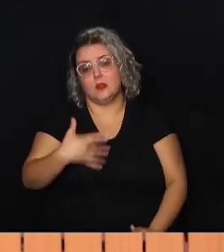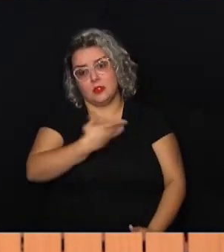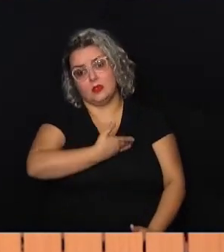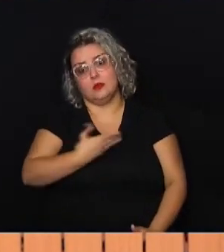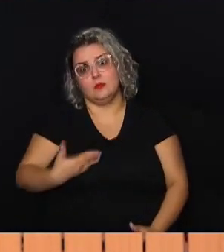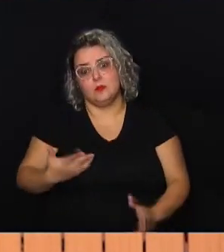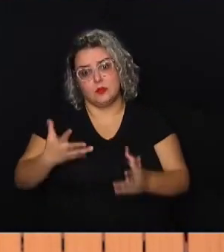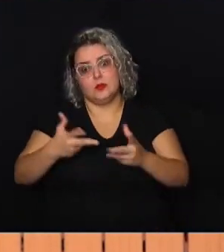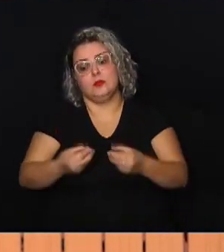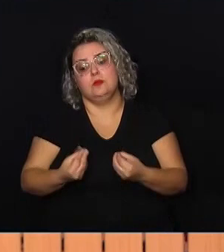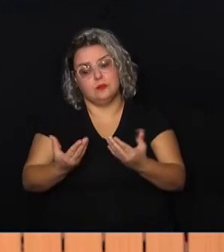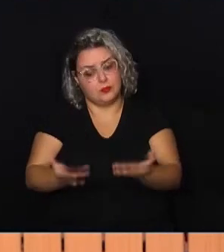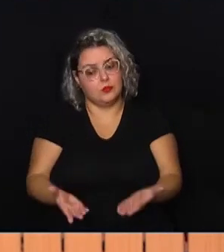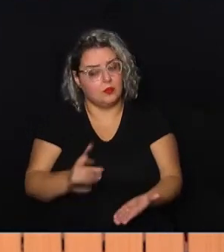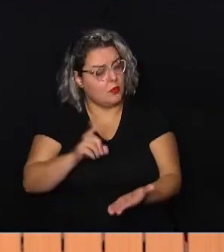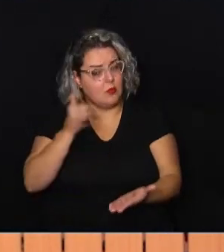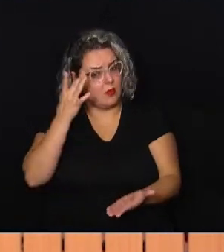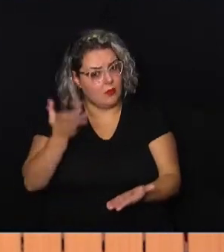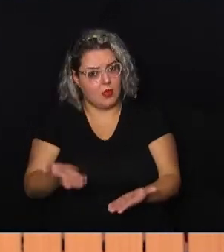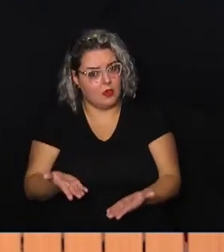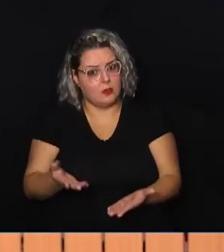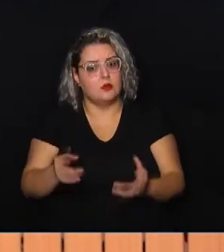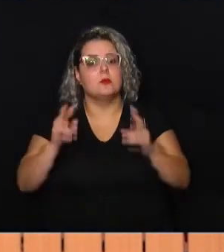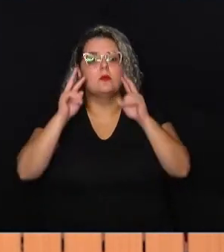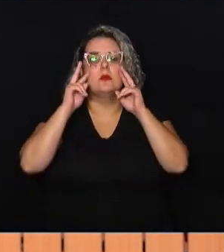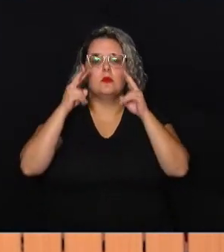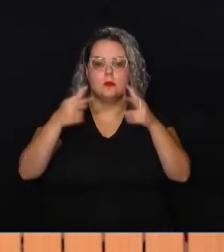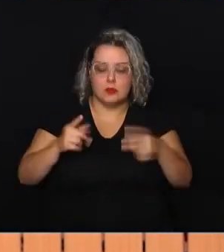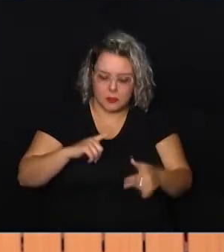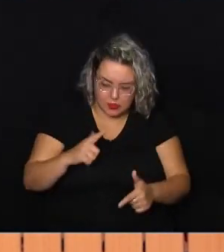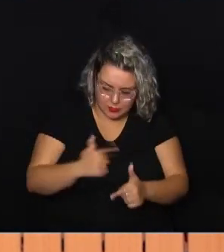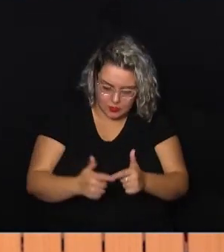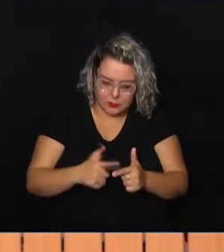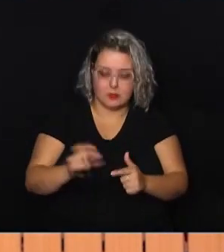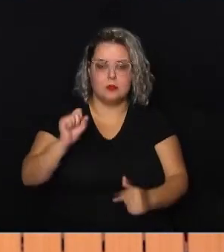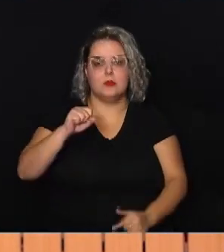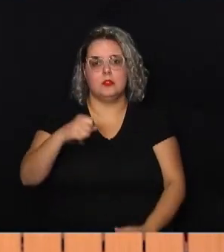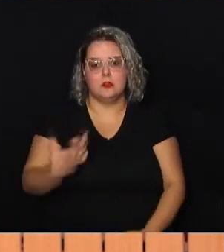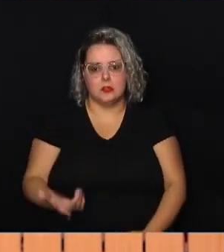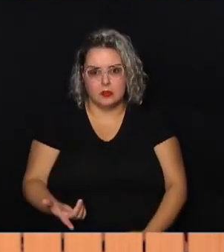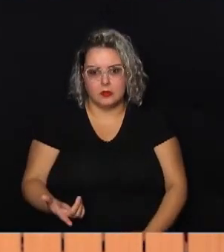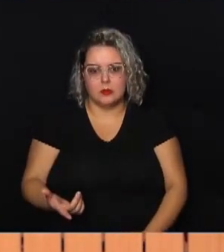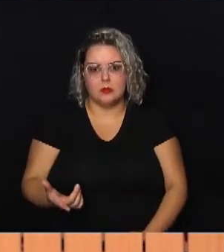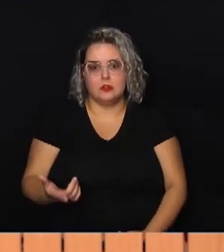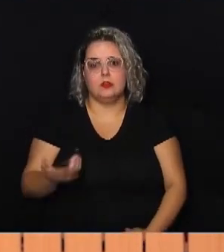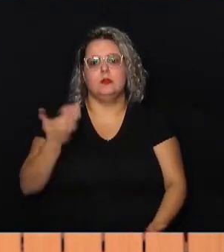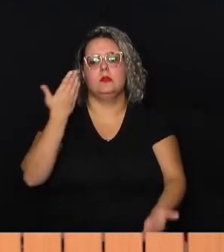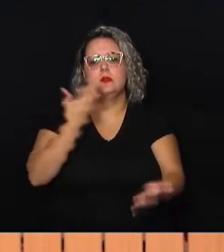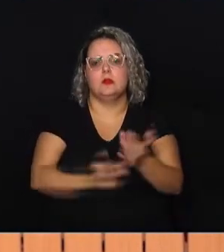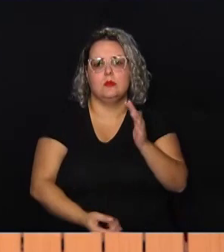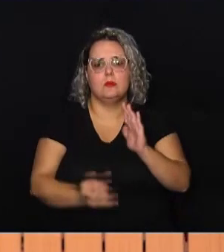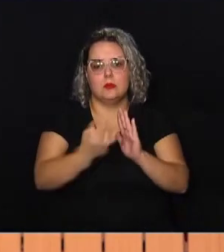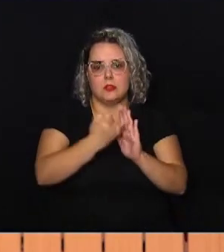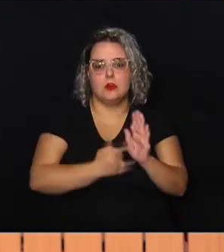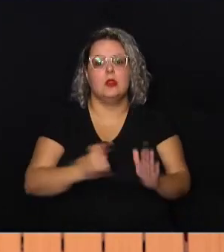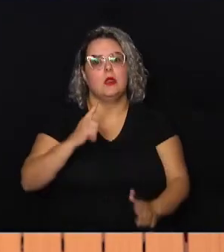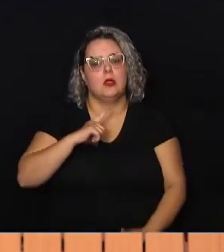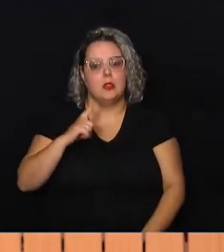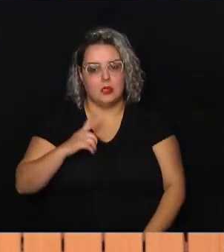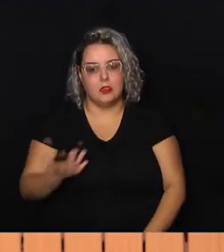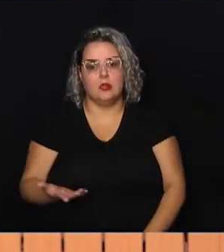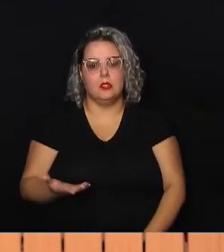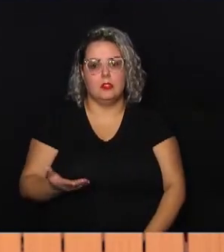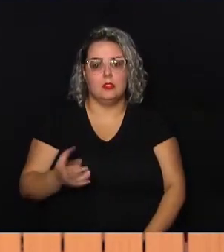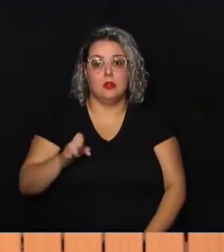nós pusemos aqui, não é fácil. Então, eu reconheço que teve problema de perder ficha, ela tem a ficha, provavelmente